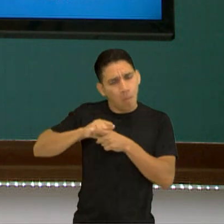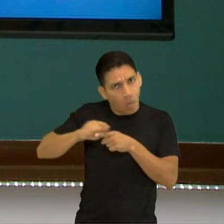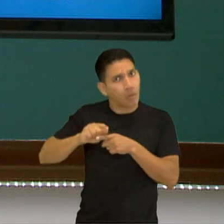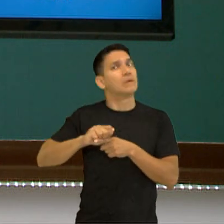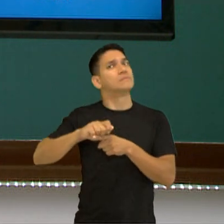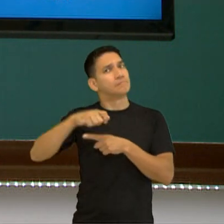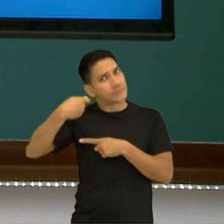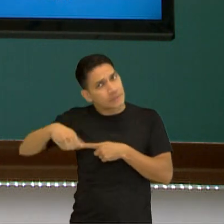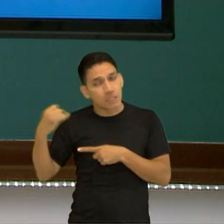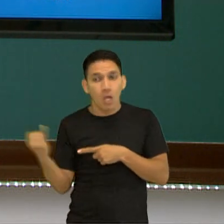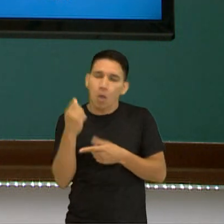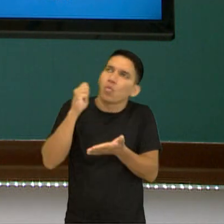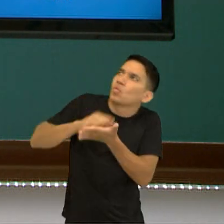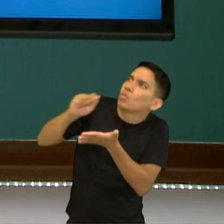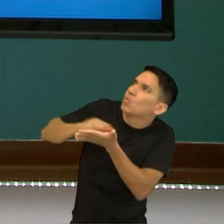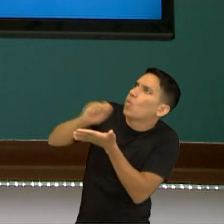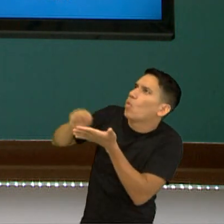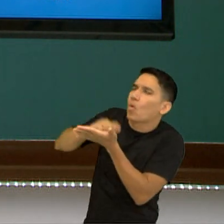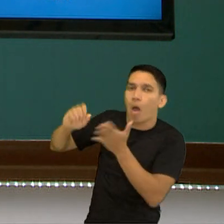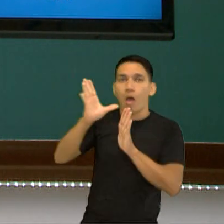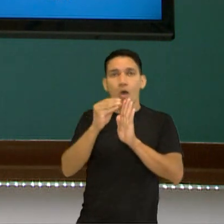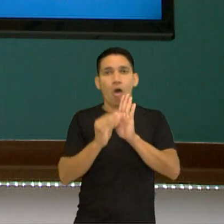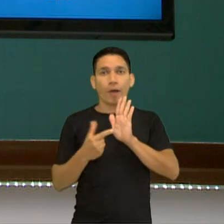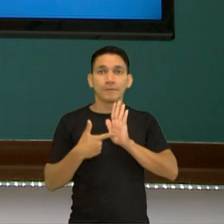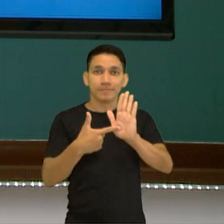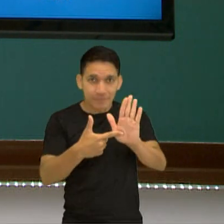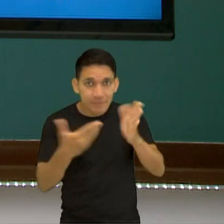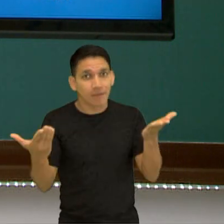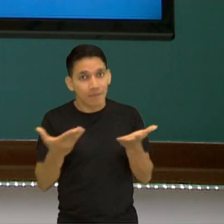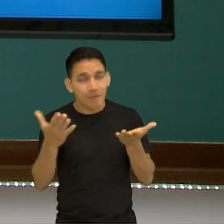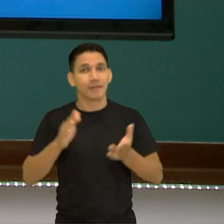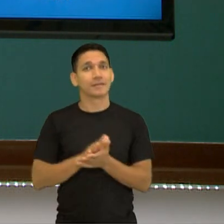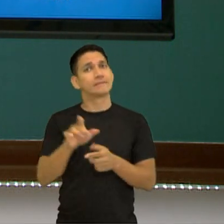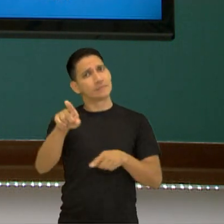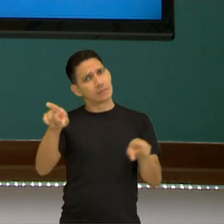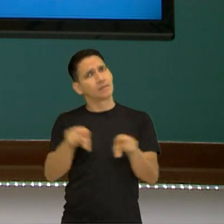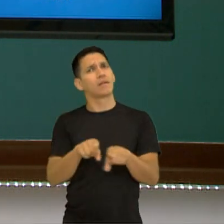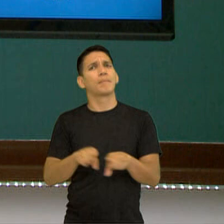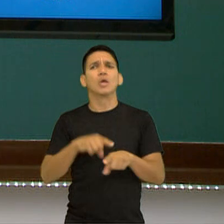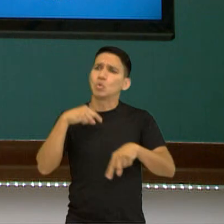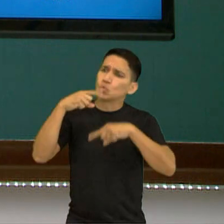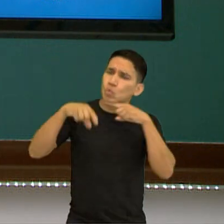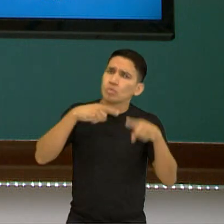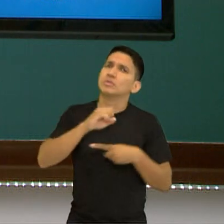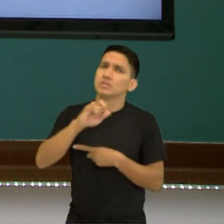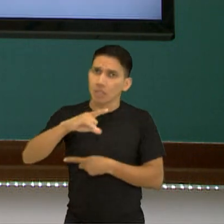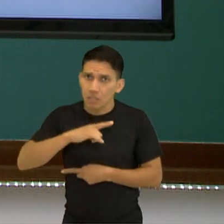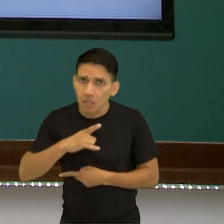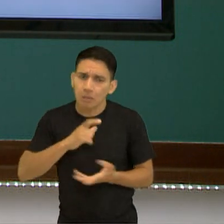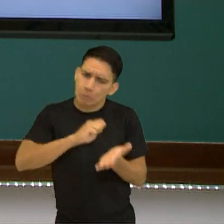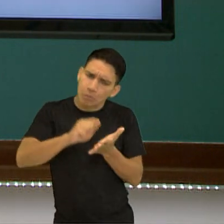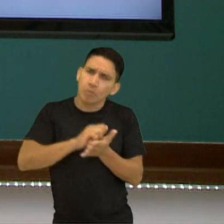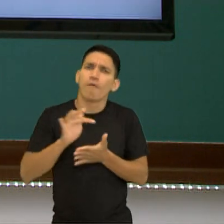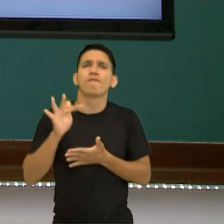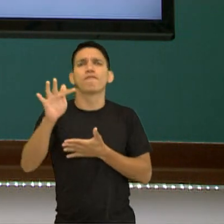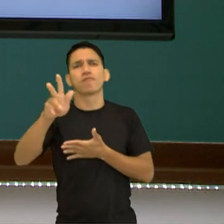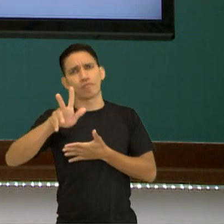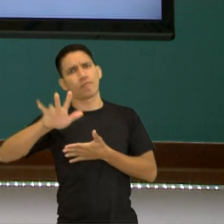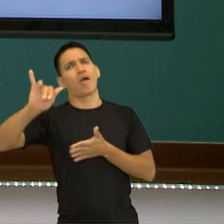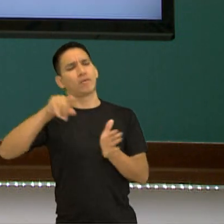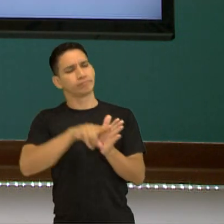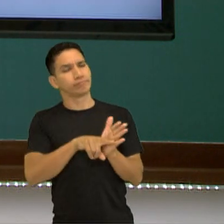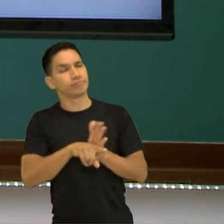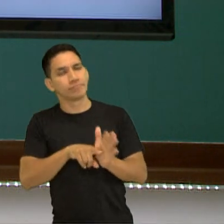as anotações dos conteúdos que estão sendo apresentados aqui e que você possa também anotar eventuais dúvidas para uma futura pesquisa. E